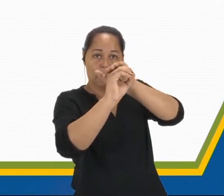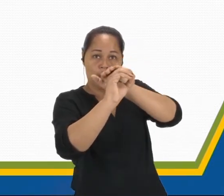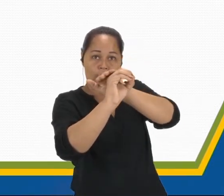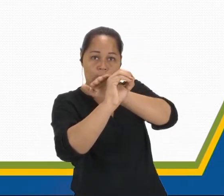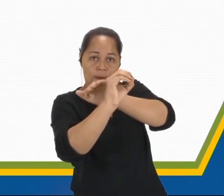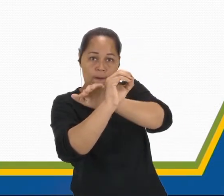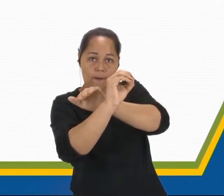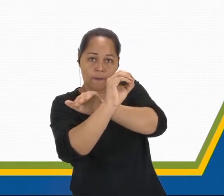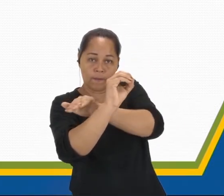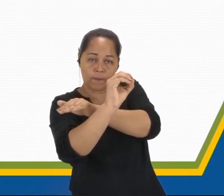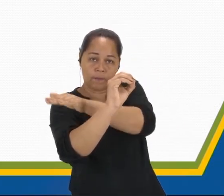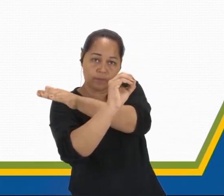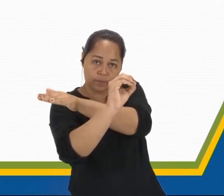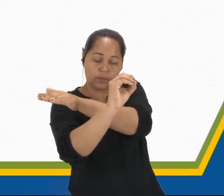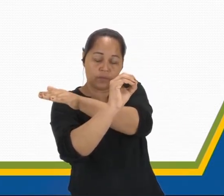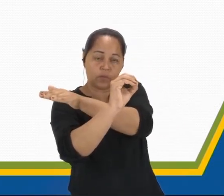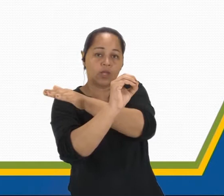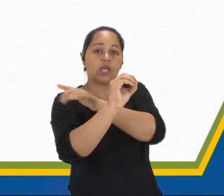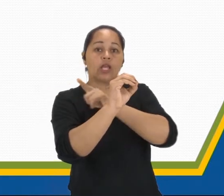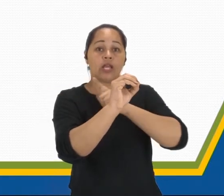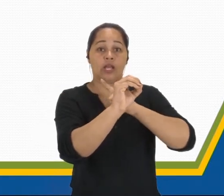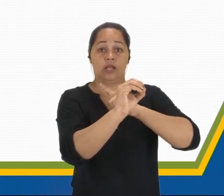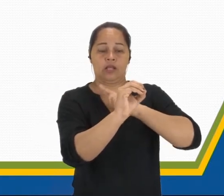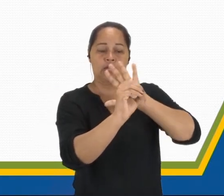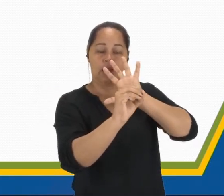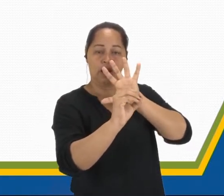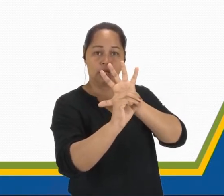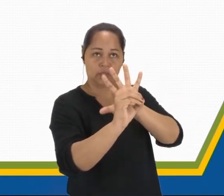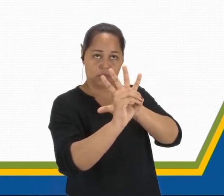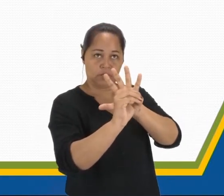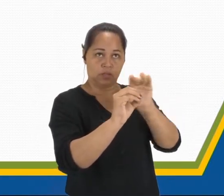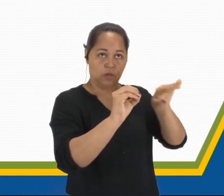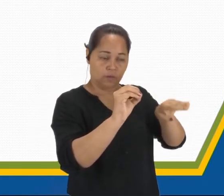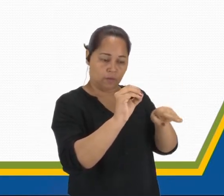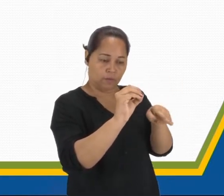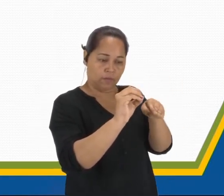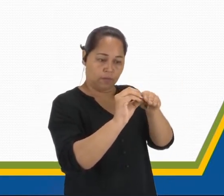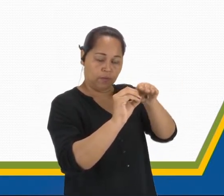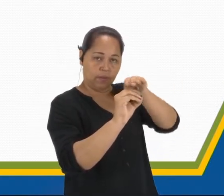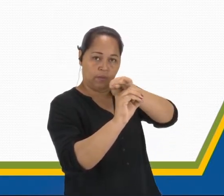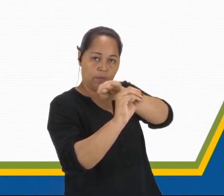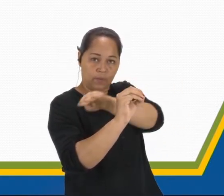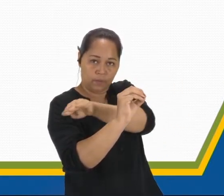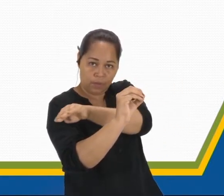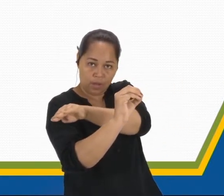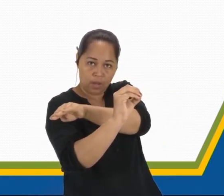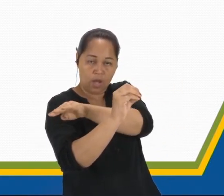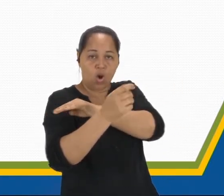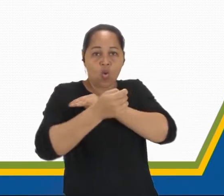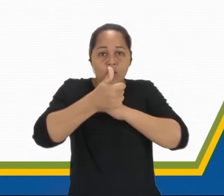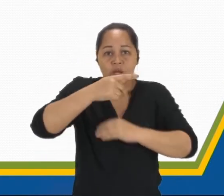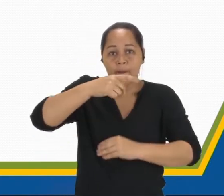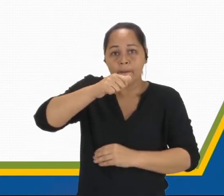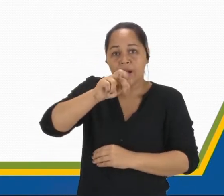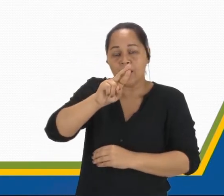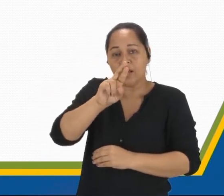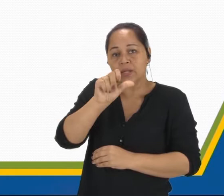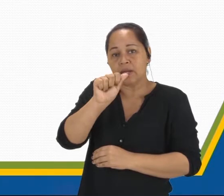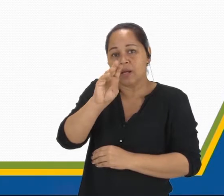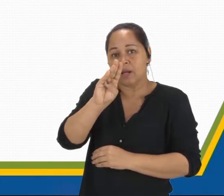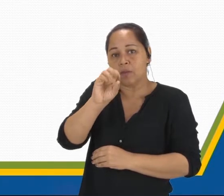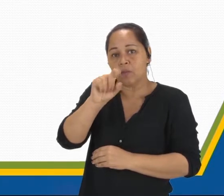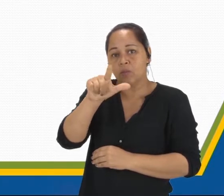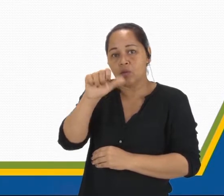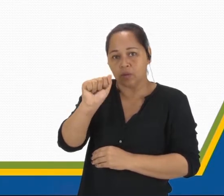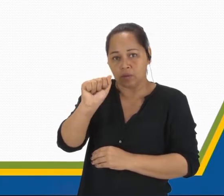numa volta do ciclo trigonométrico, vai ter esse comportamento, tá? Quase uma parábola. Então, no ciclo trigonométrico, como já